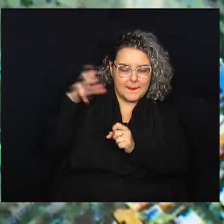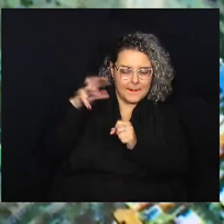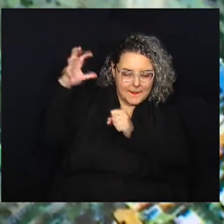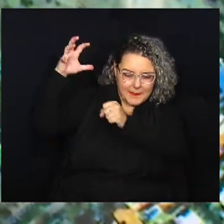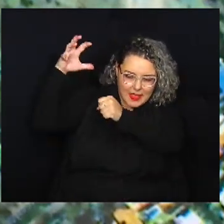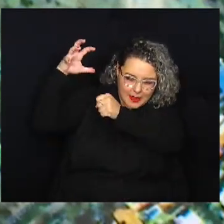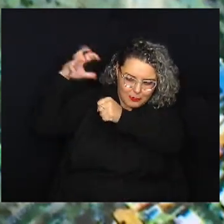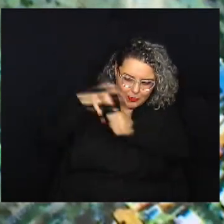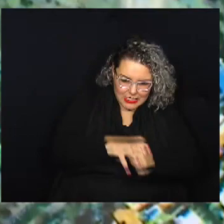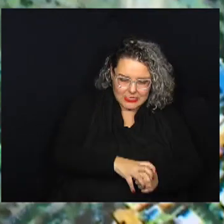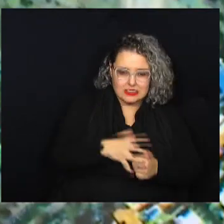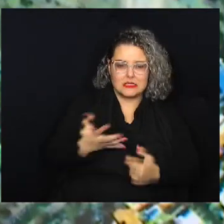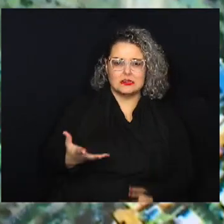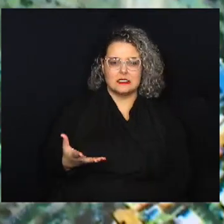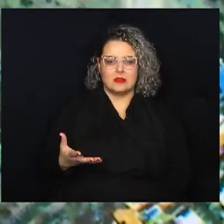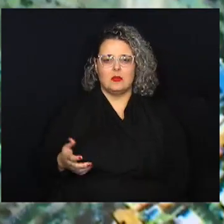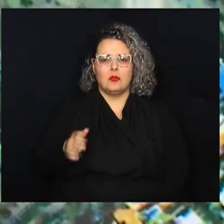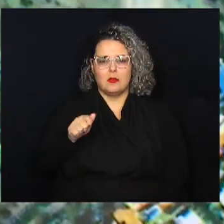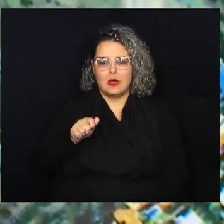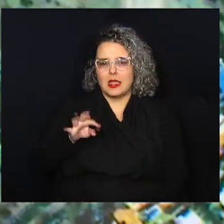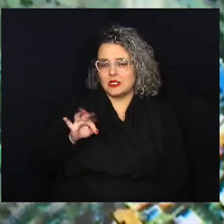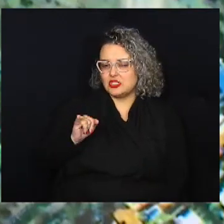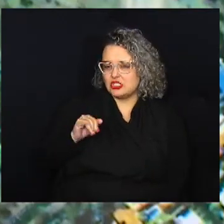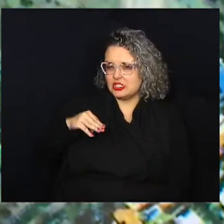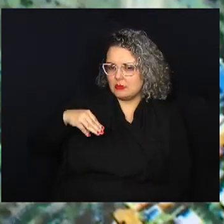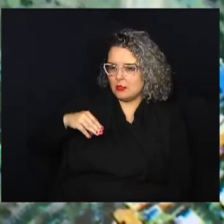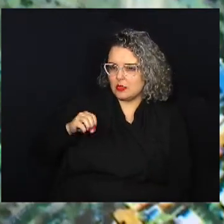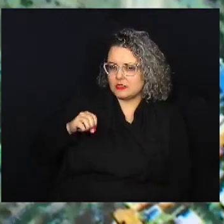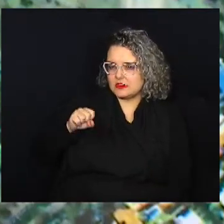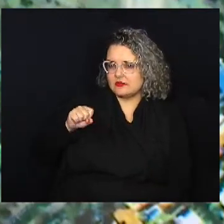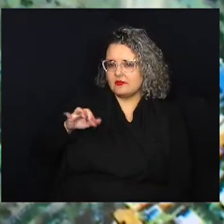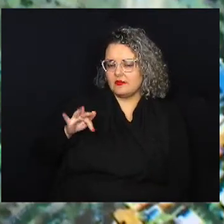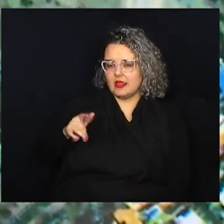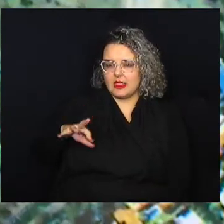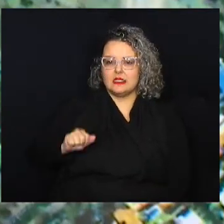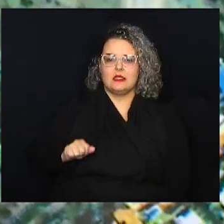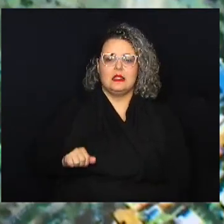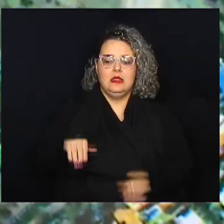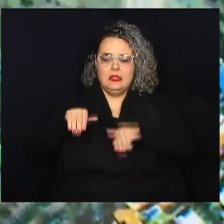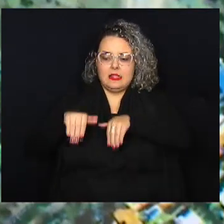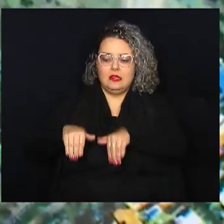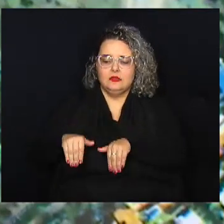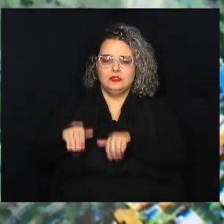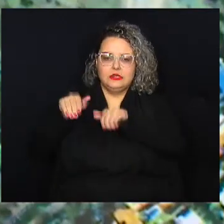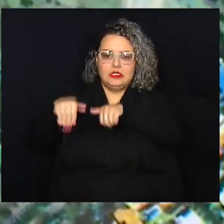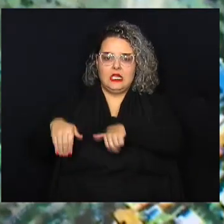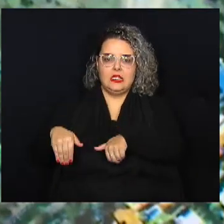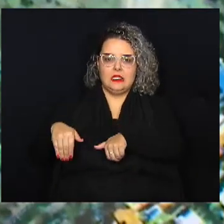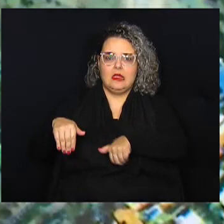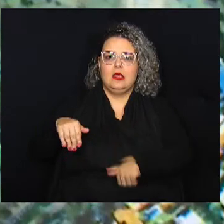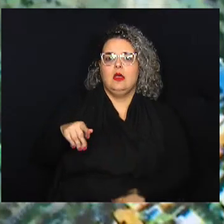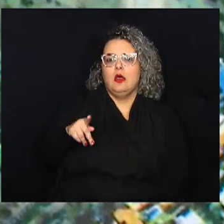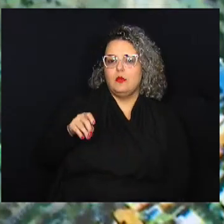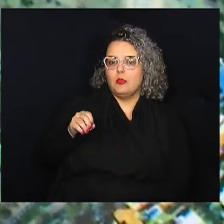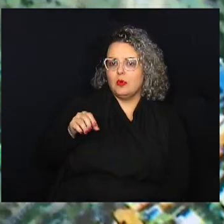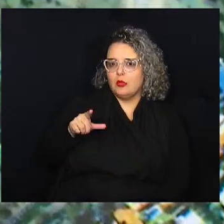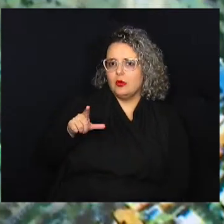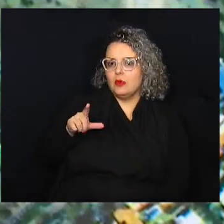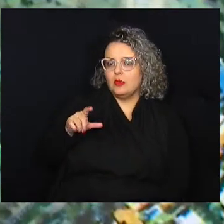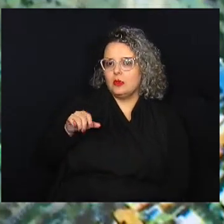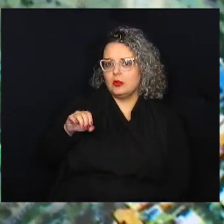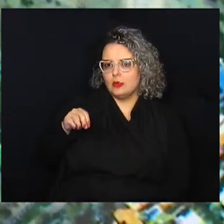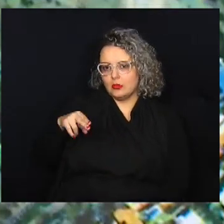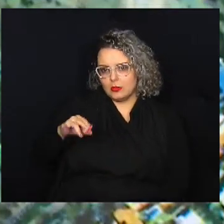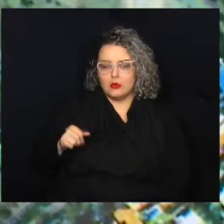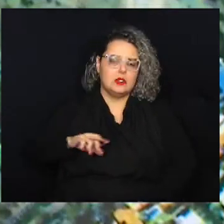região da Austrália, no norte da Austrália, também na Polinésia Francesa. Então isso configura o El Niño e a expectativa é de que esse El